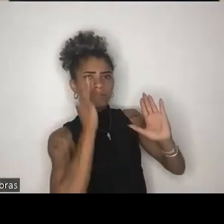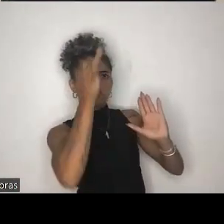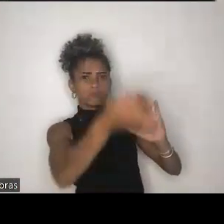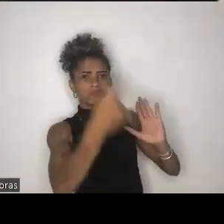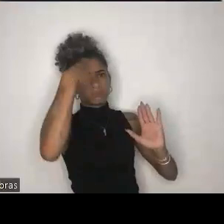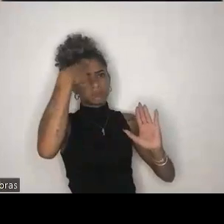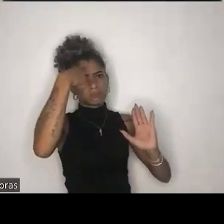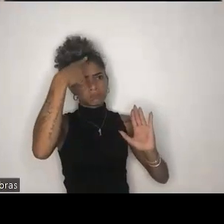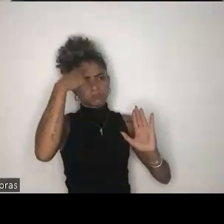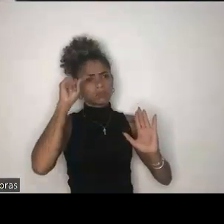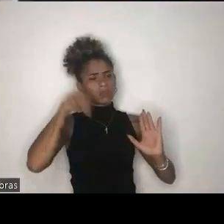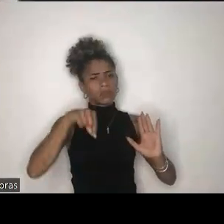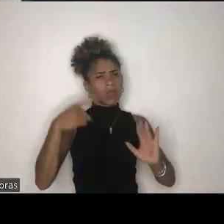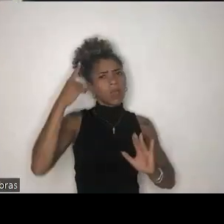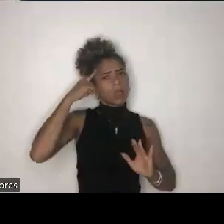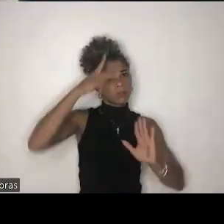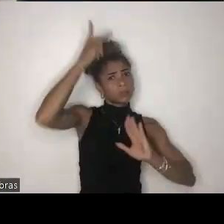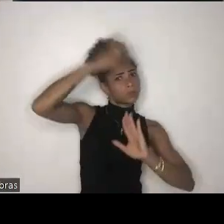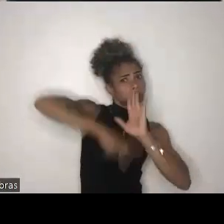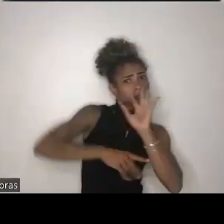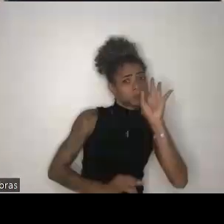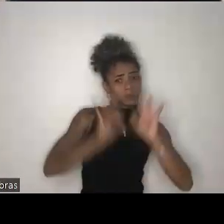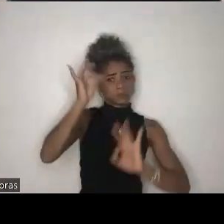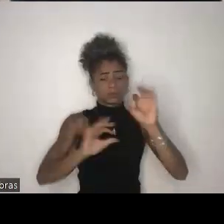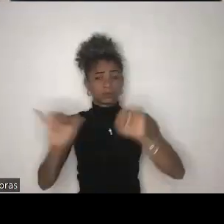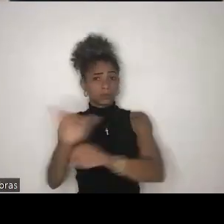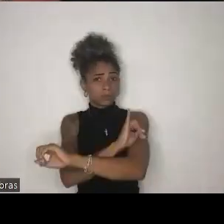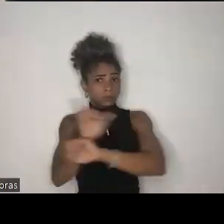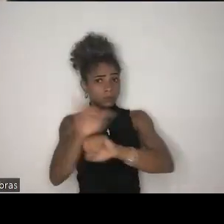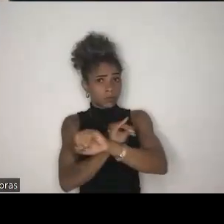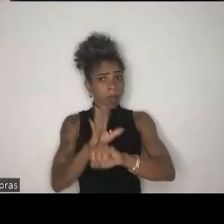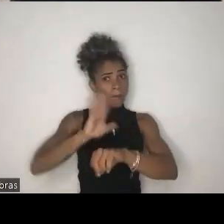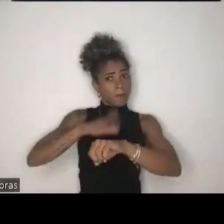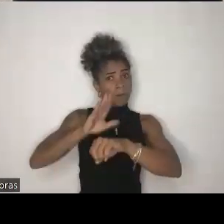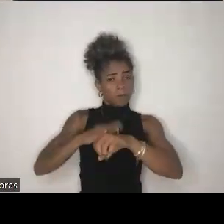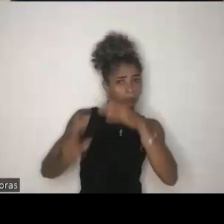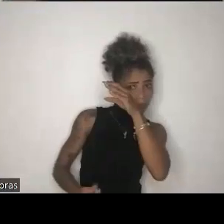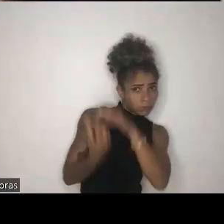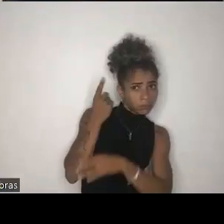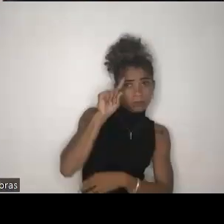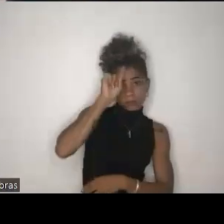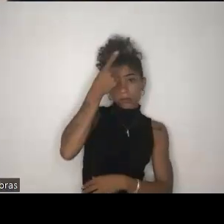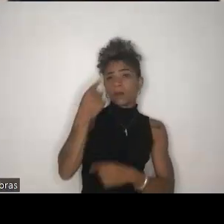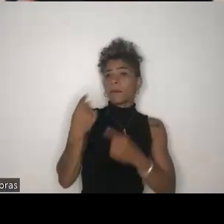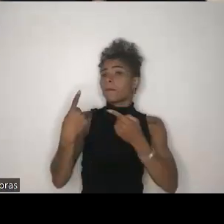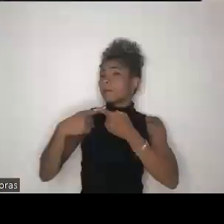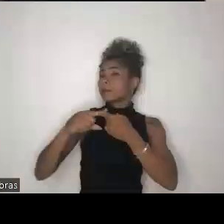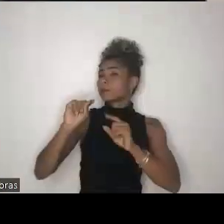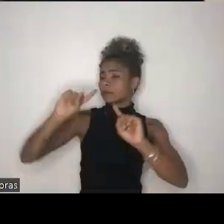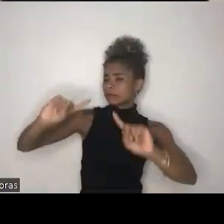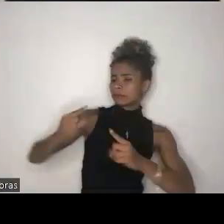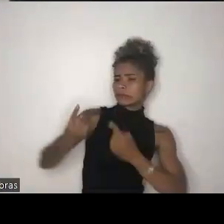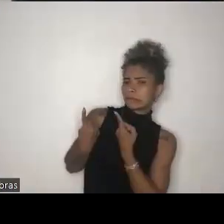que é um projeto de planejamento estratégico de criação que possa levar para um impulsionamento de